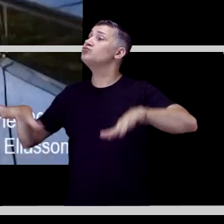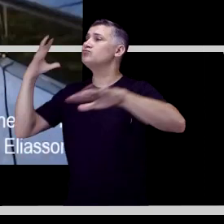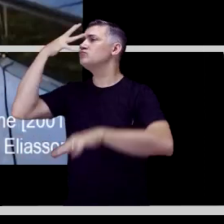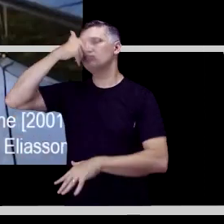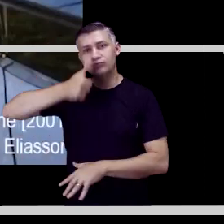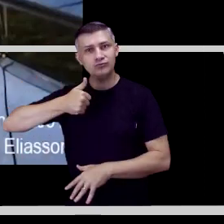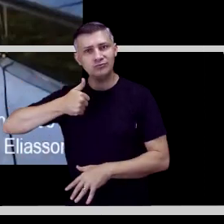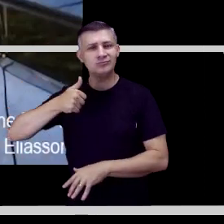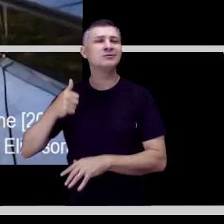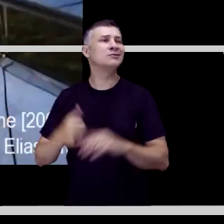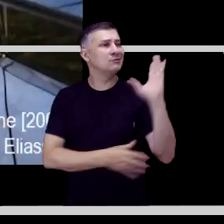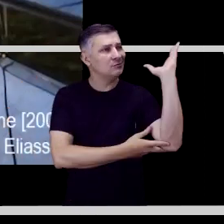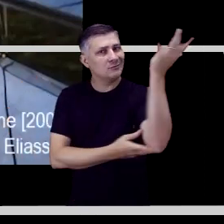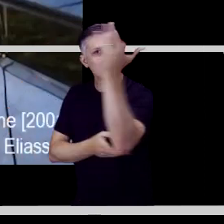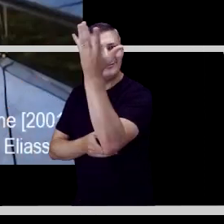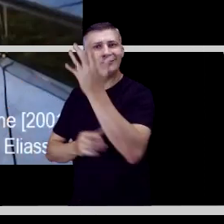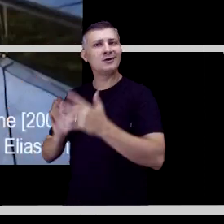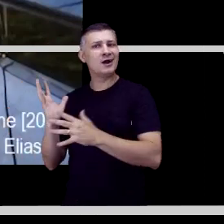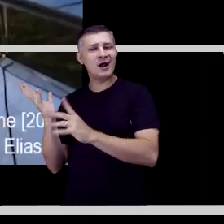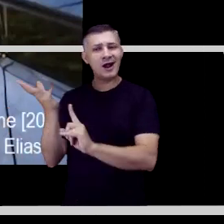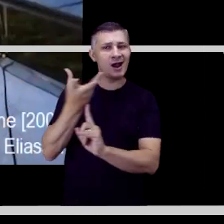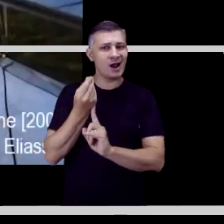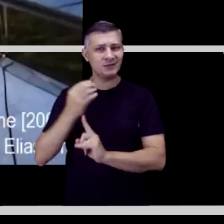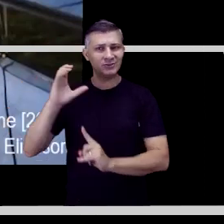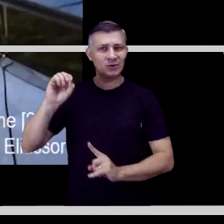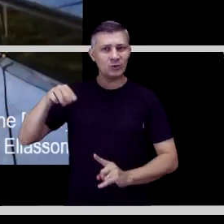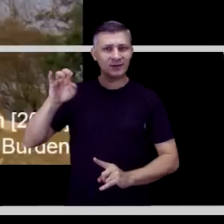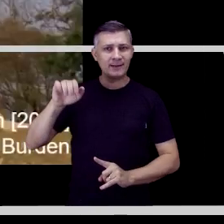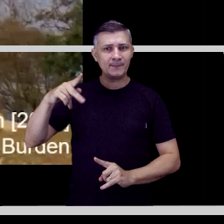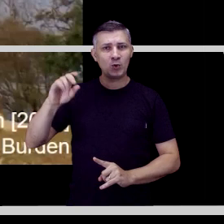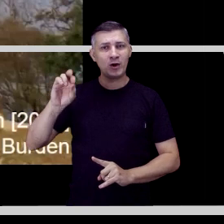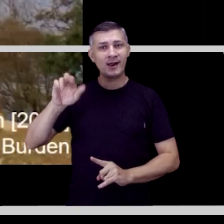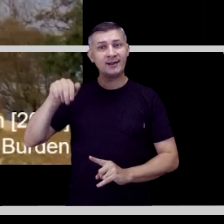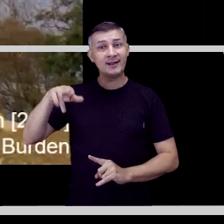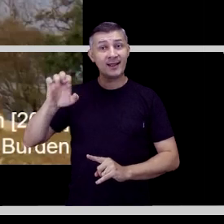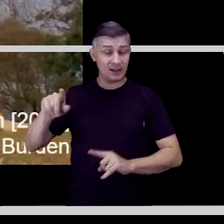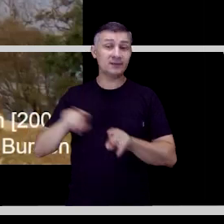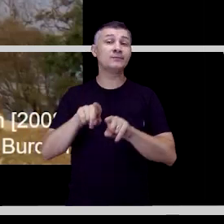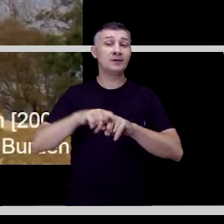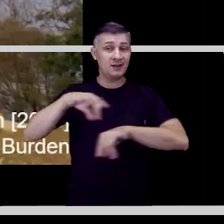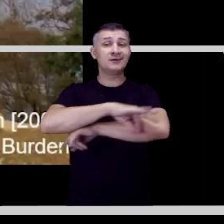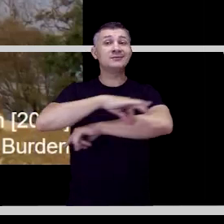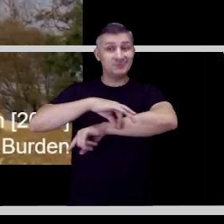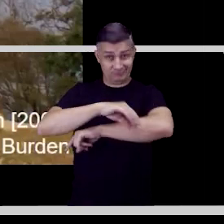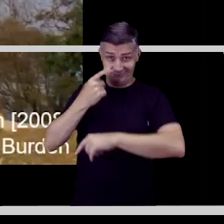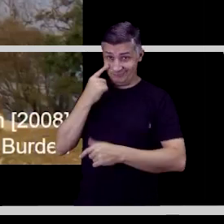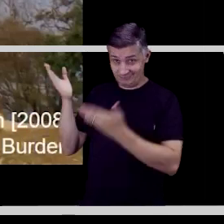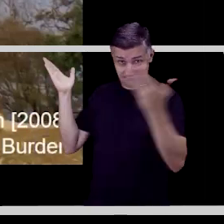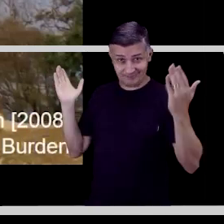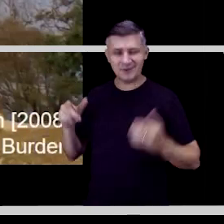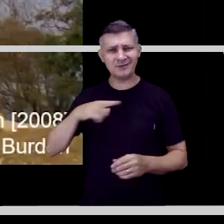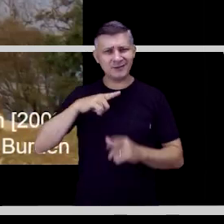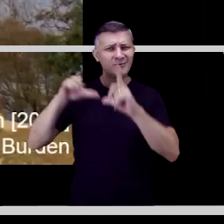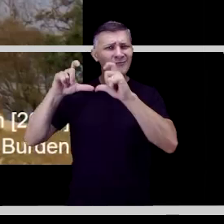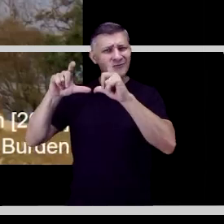paisagem, meio ambiente, arte contemporânea e arquitetura. A gente viu na slide